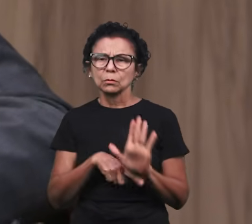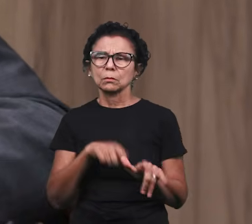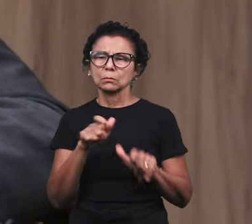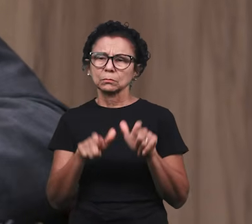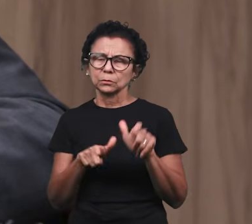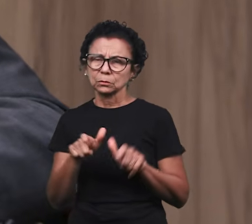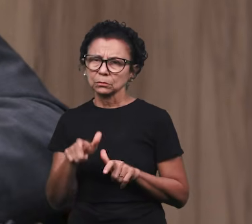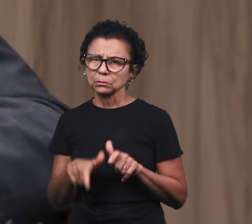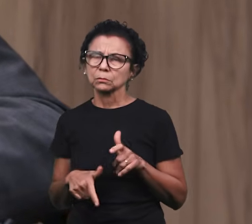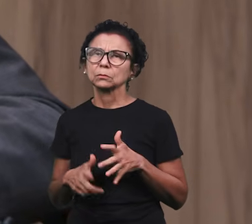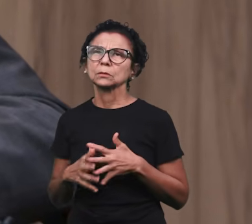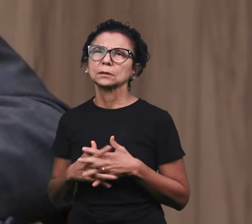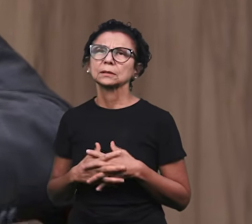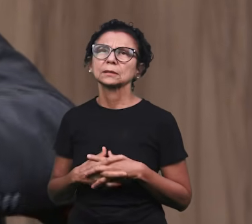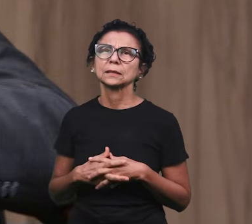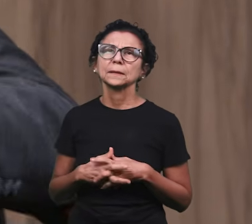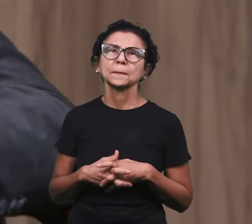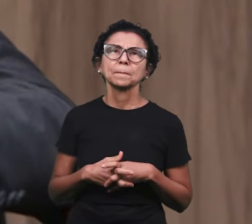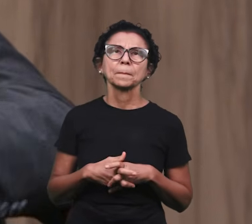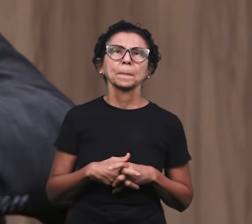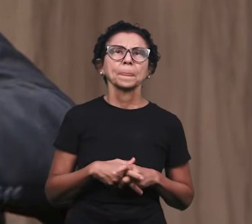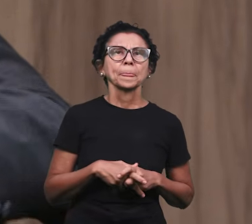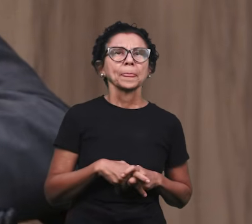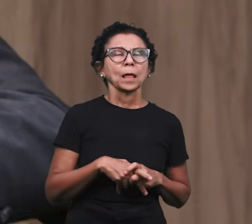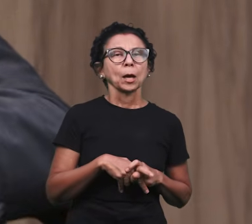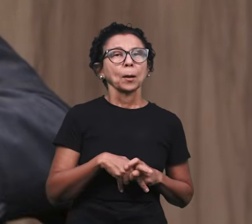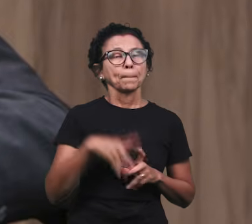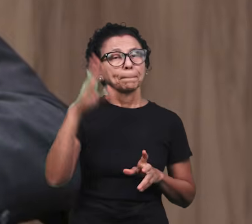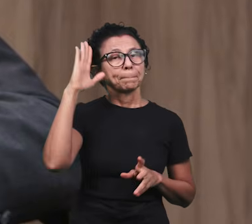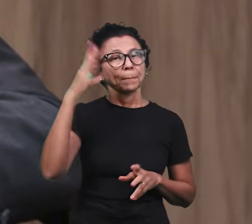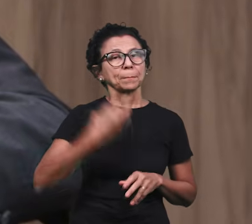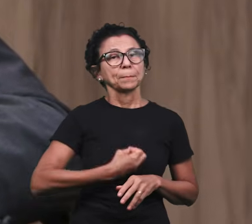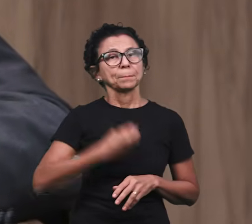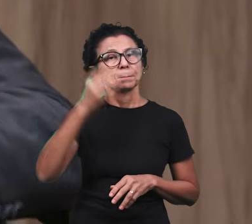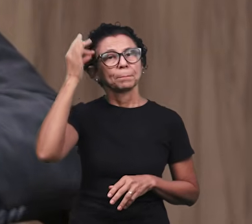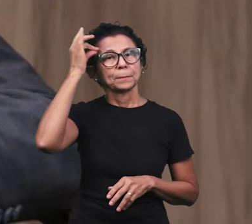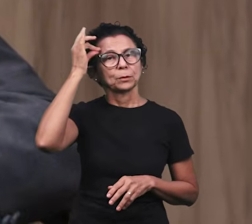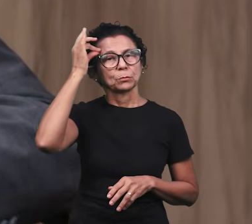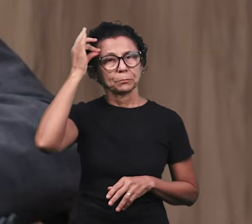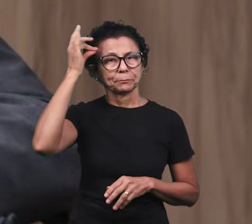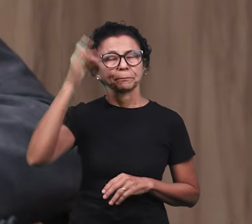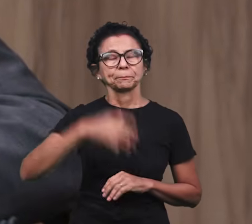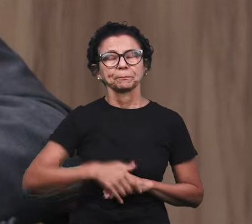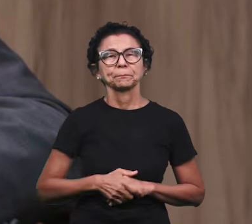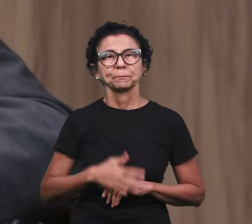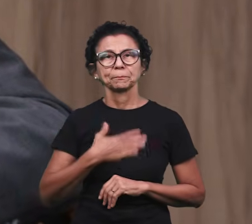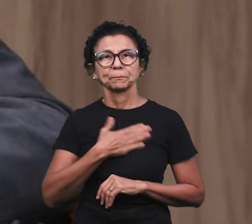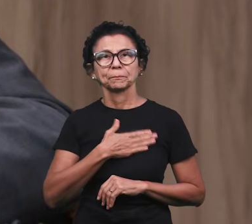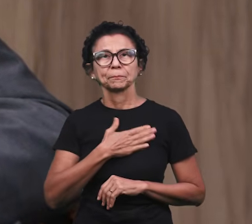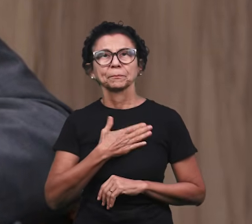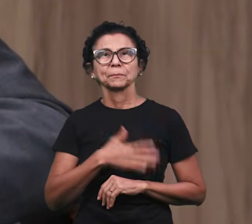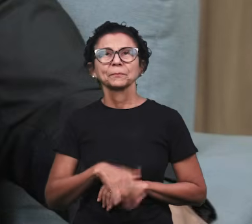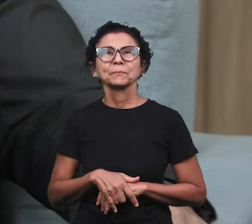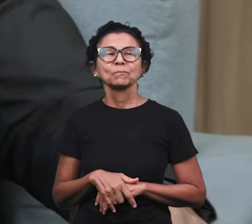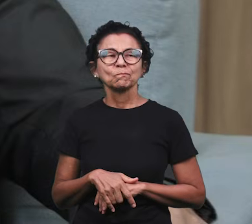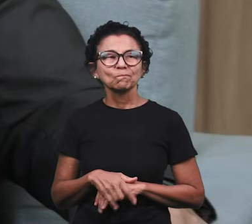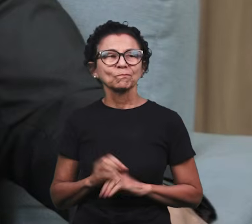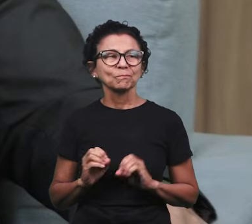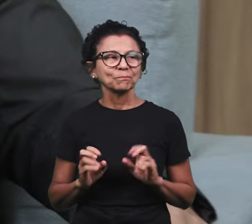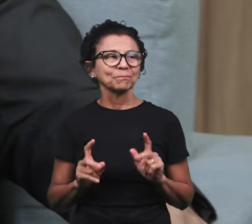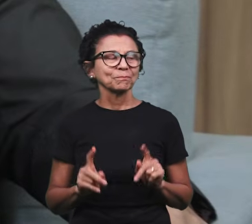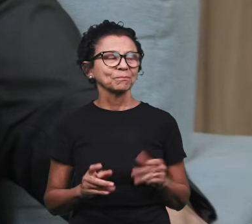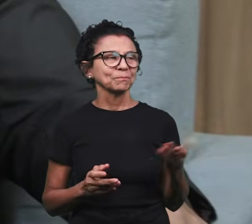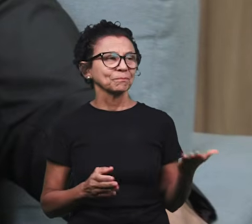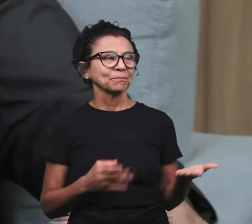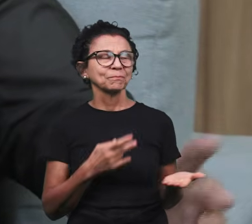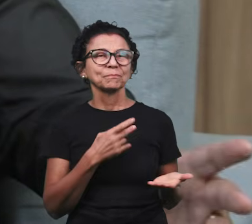na condução e principalmente na condução espiritual desse idoso. Isso é sempre muito satisfatório. Muito